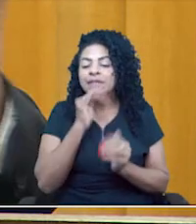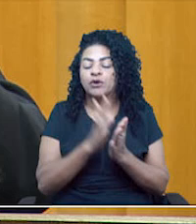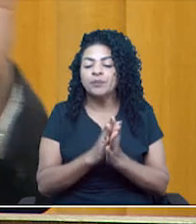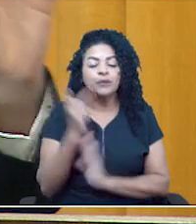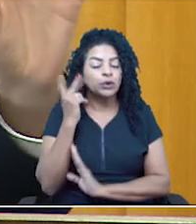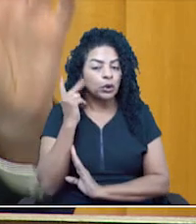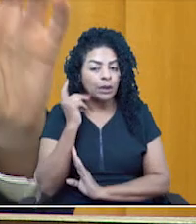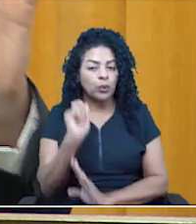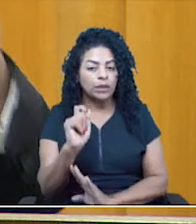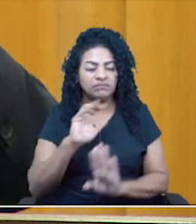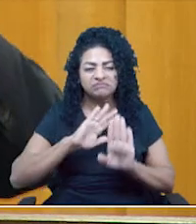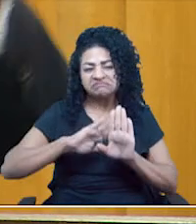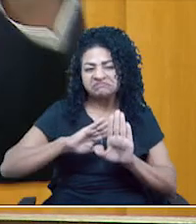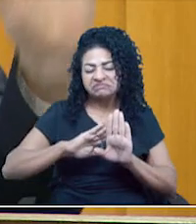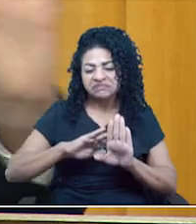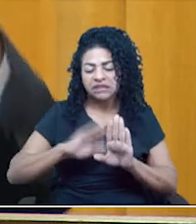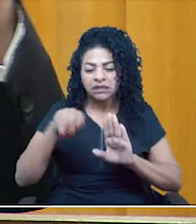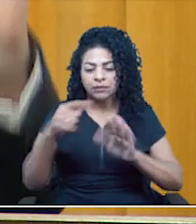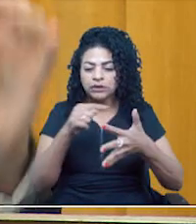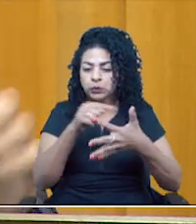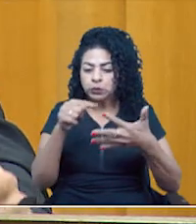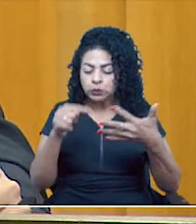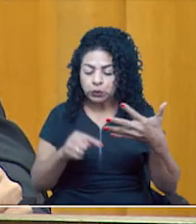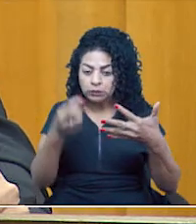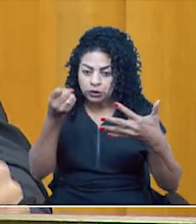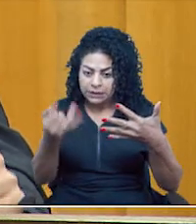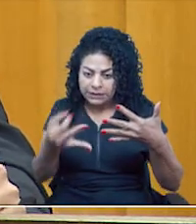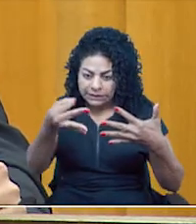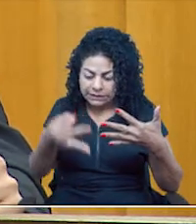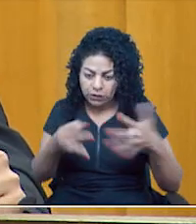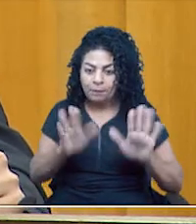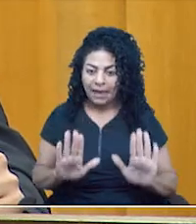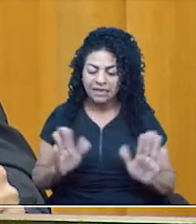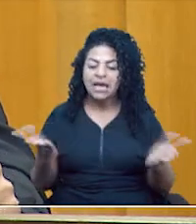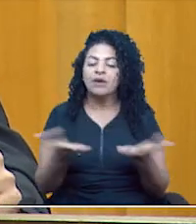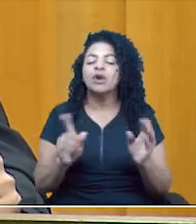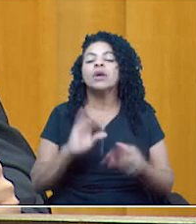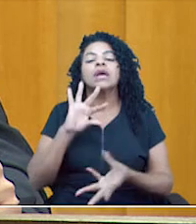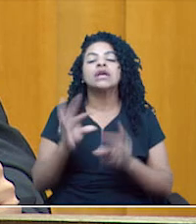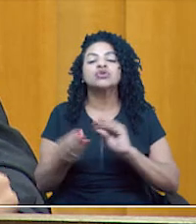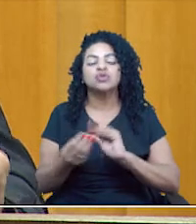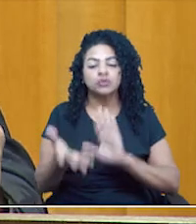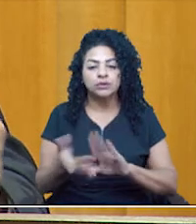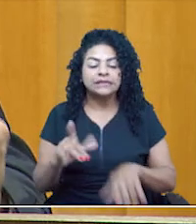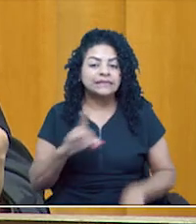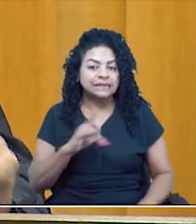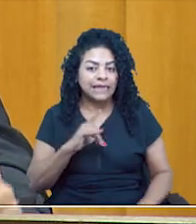falar especificamente de cada uma, mas eu quero só fazer um resumo delas. Nós temos um adoecimento crescente